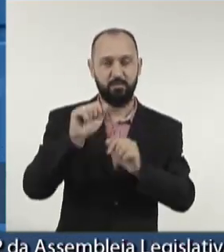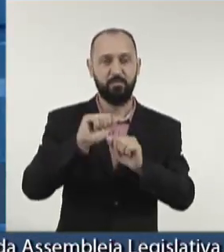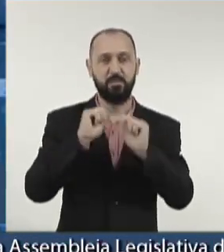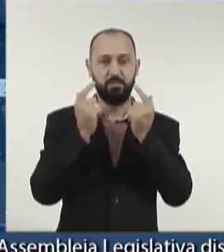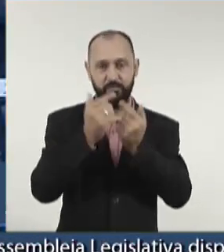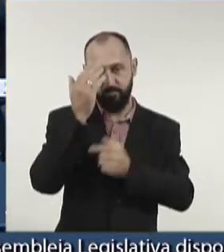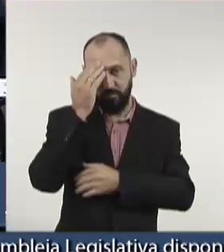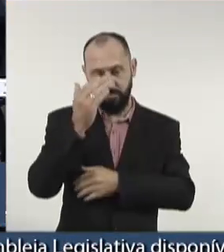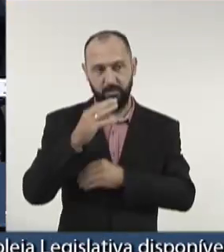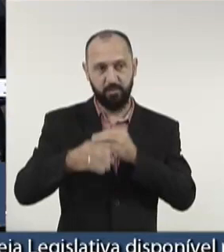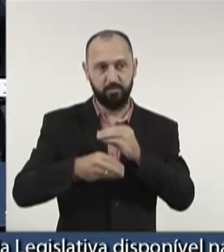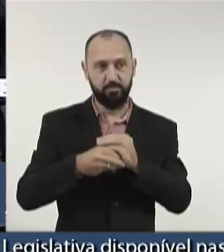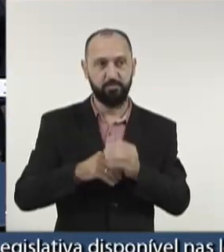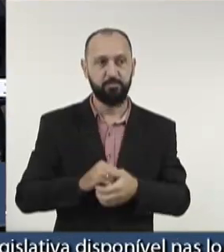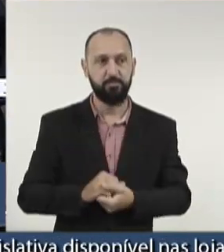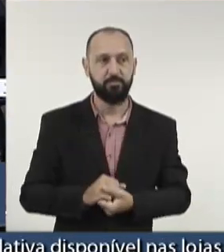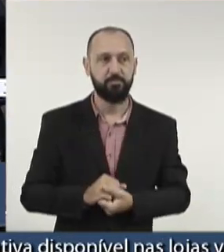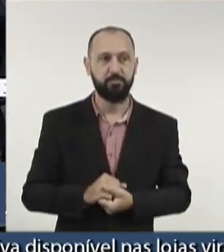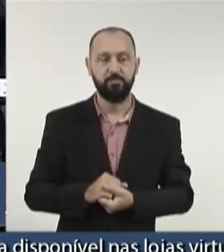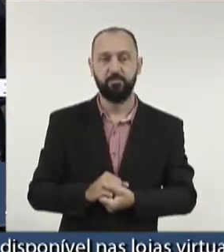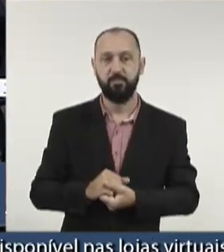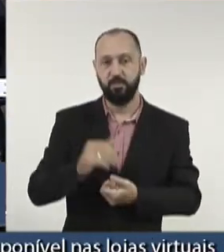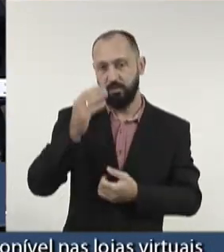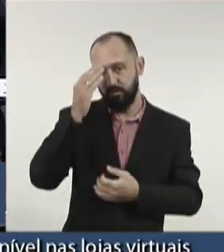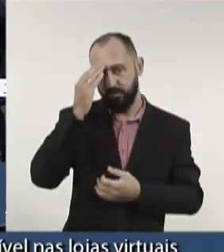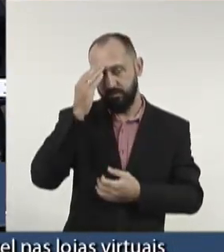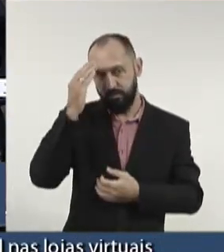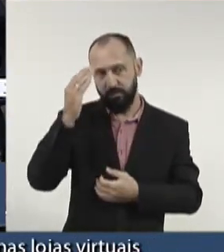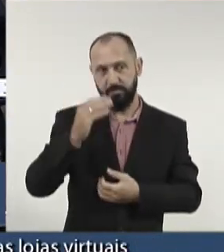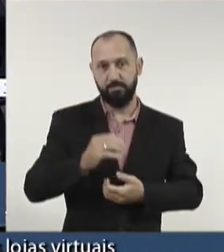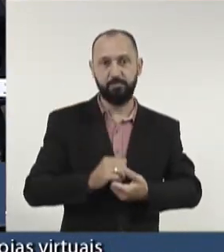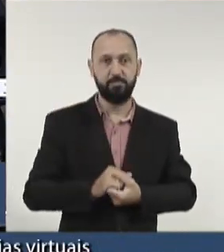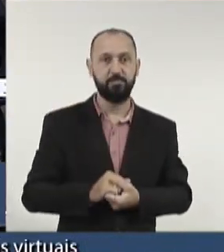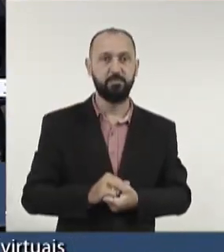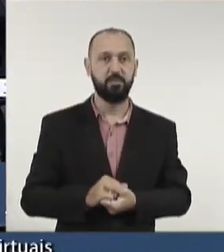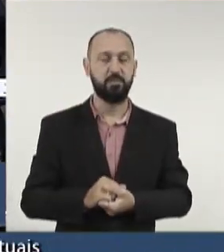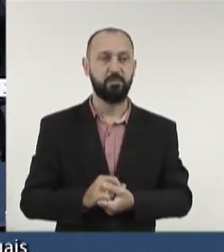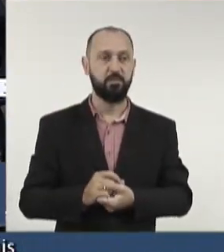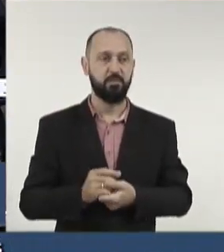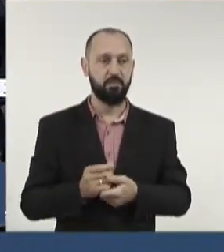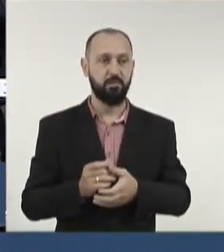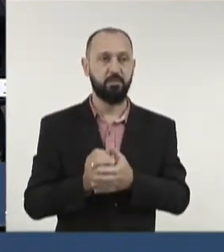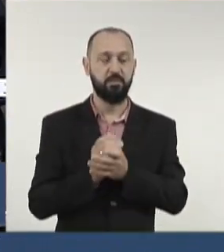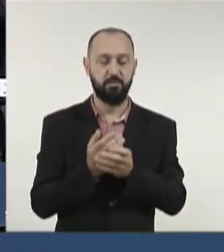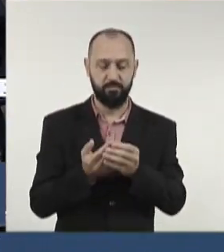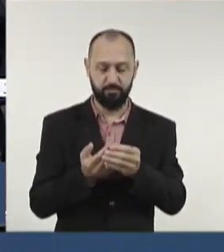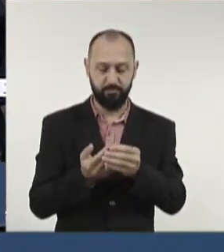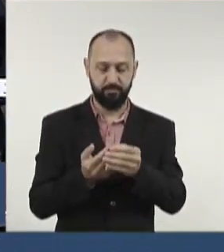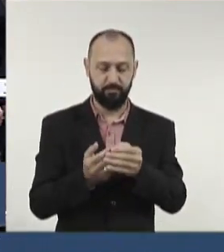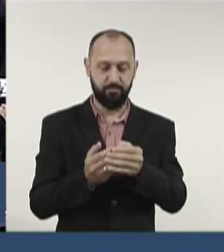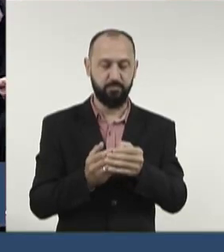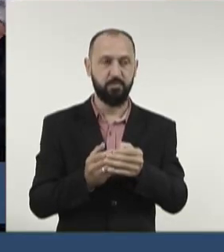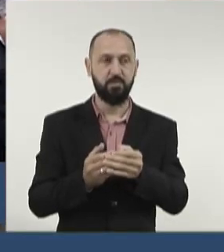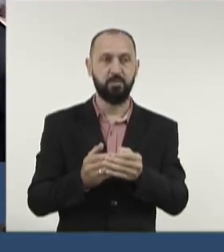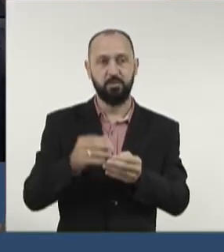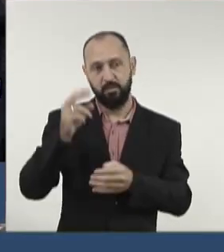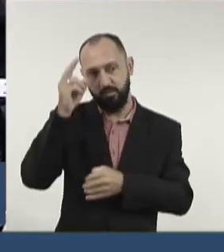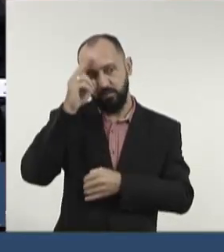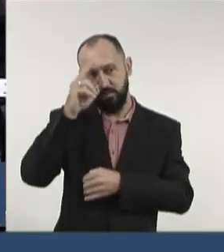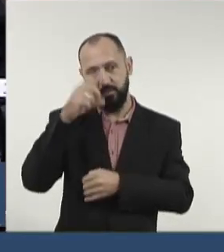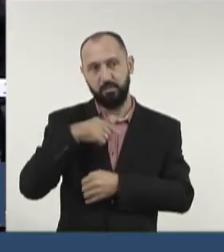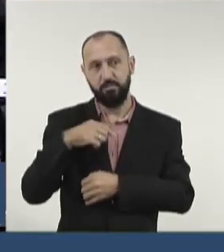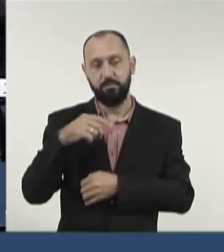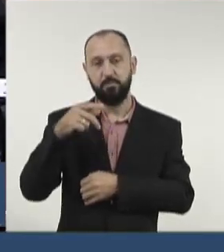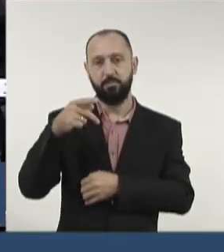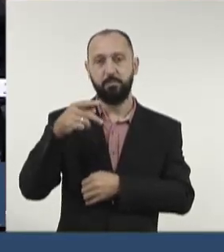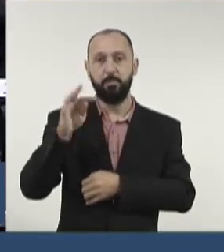Muito obrigado pela parte. Agradeço pela fala de Vossa Excelência, e reiterar que foi o